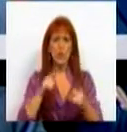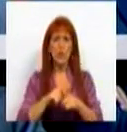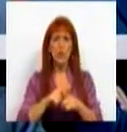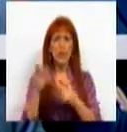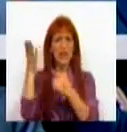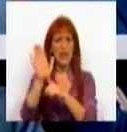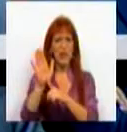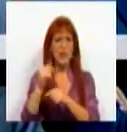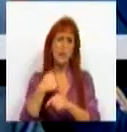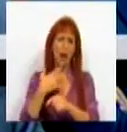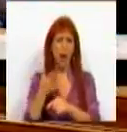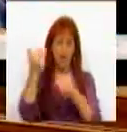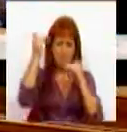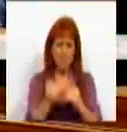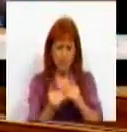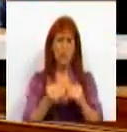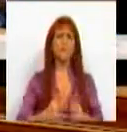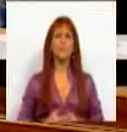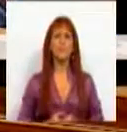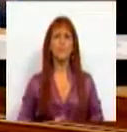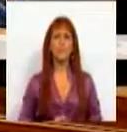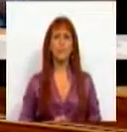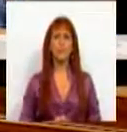de referência.